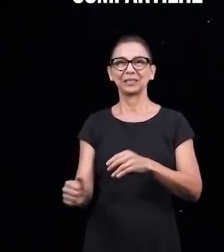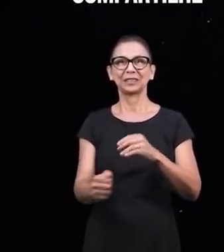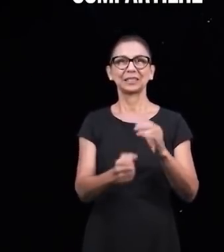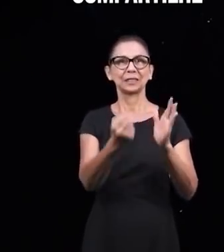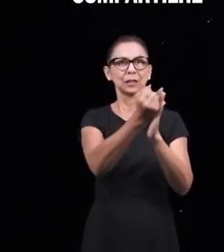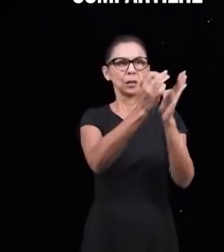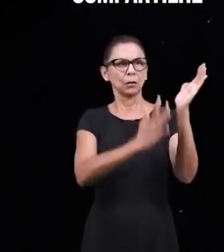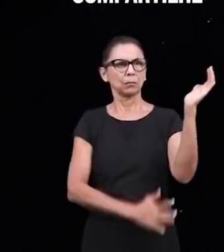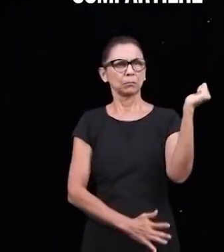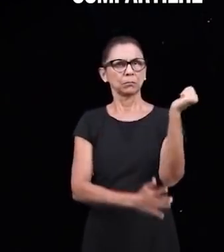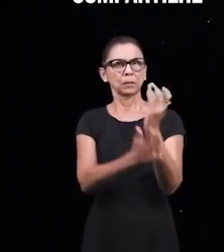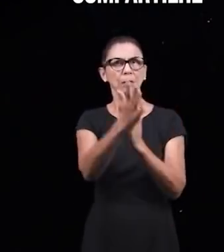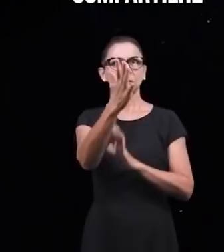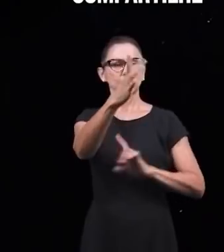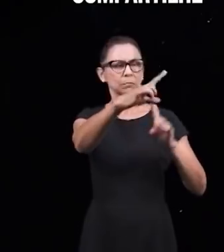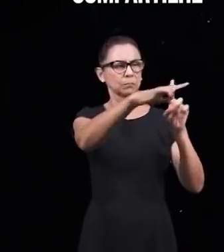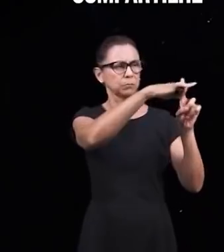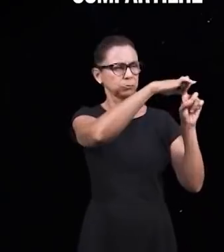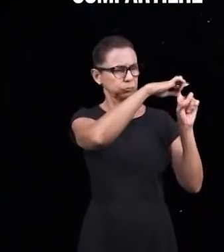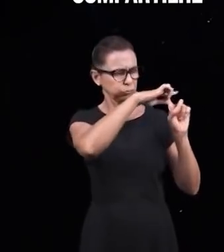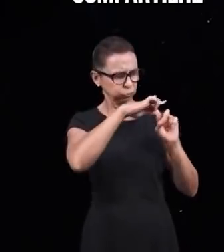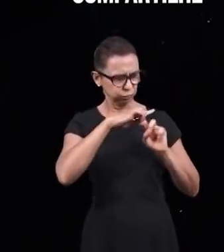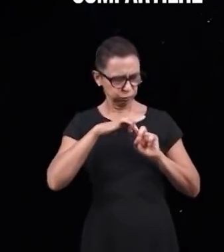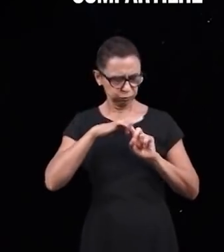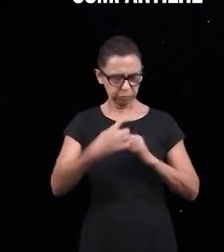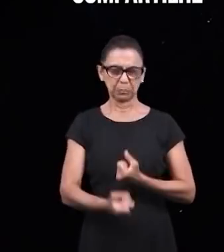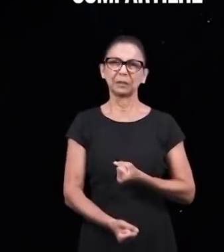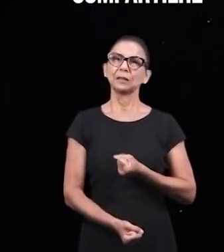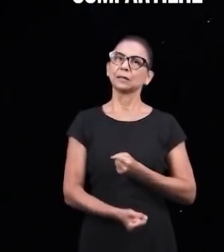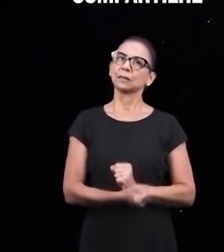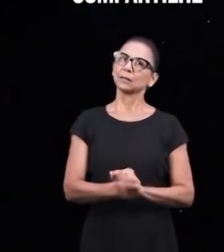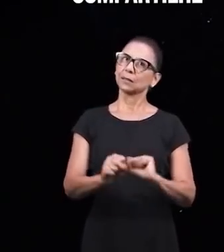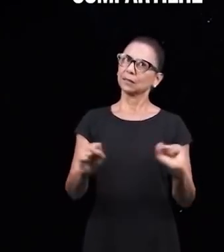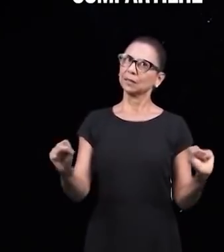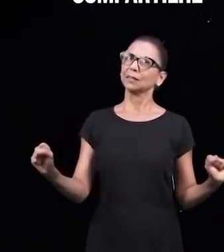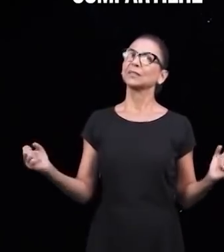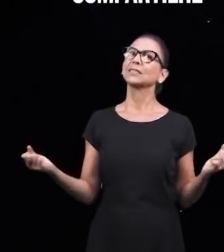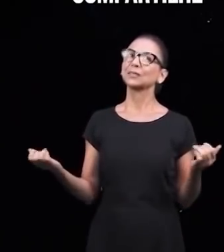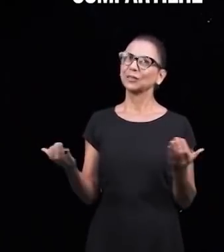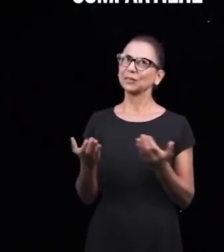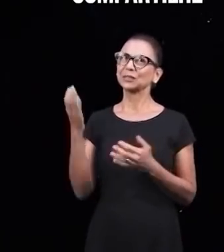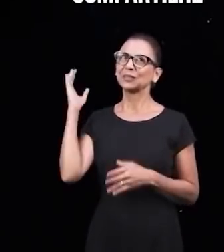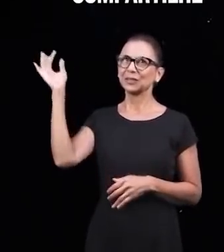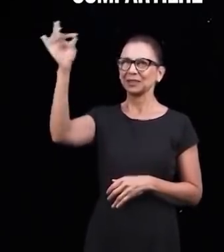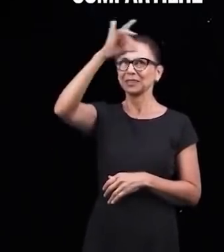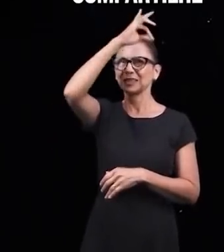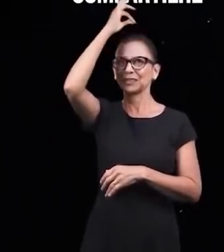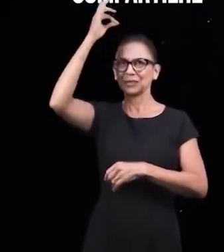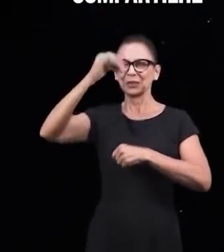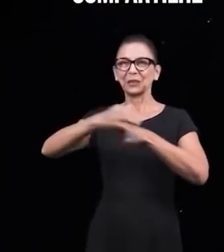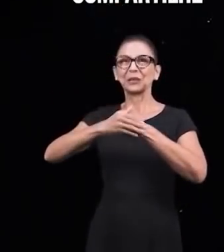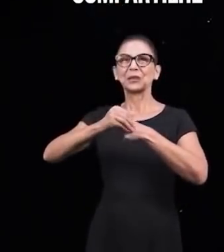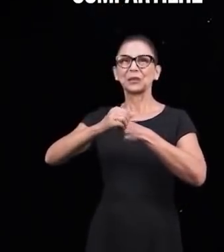coberto pelo sangue dessa cruz, tenho um